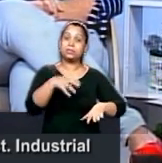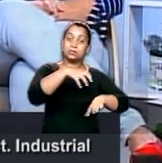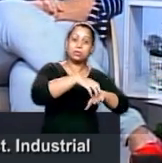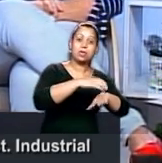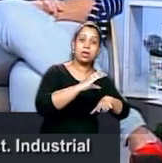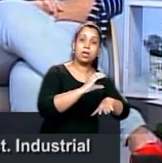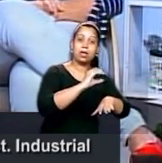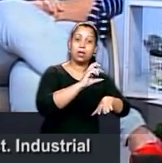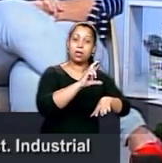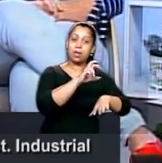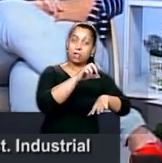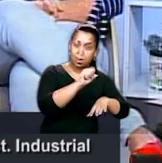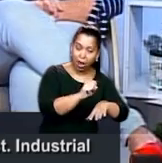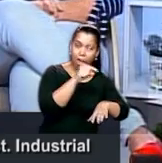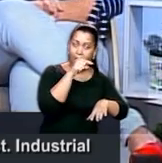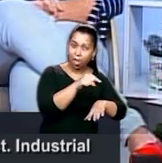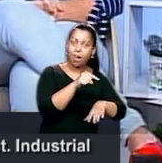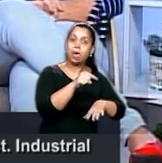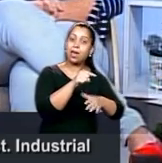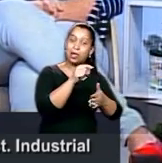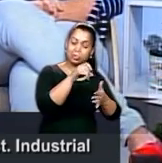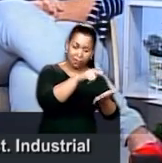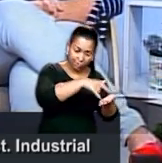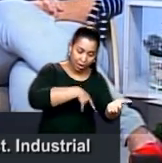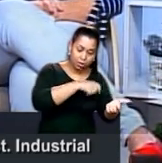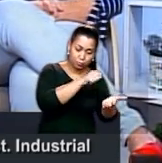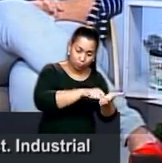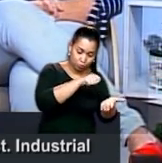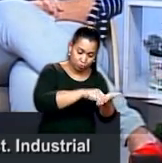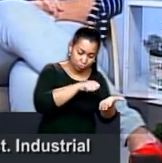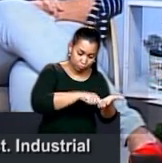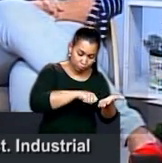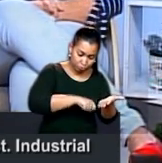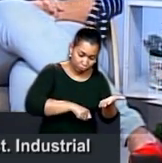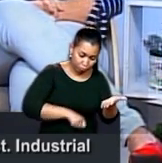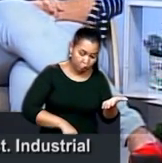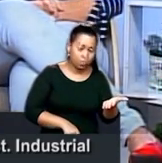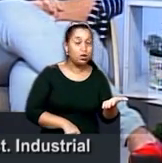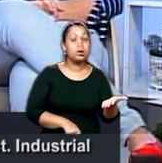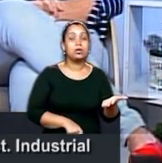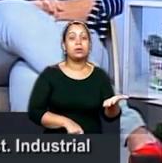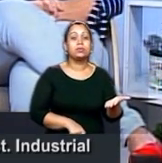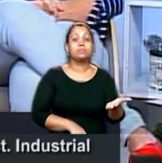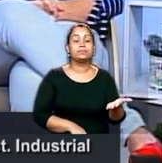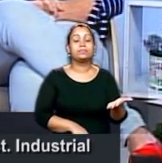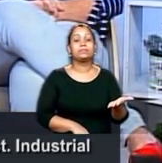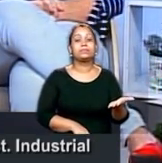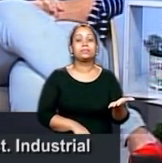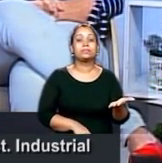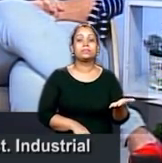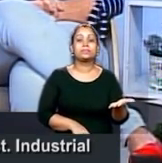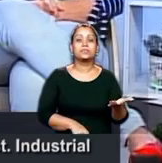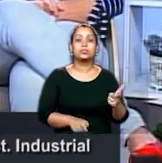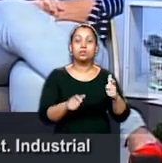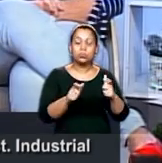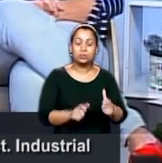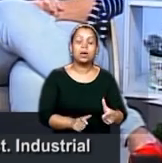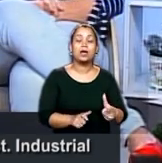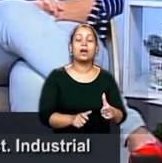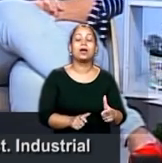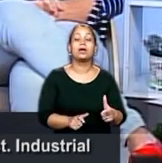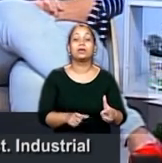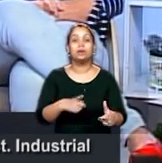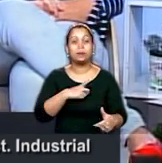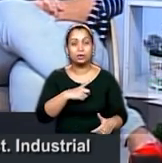CRAS, né, para a gente ter esse controle realmente da situação que elas estão